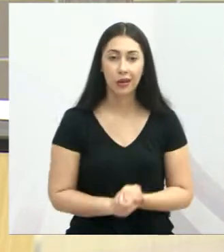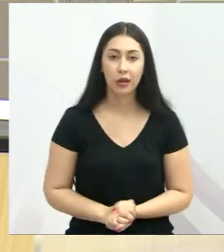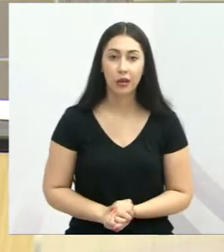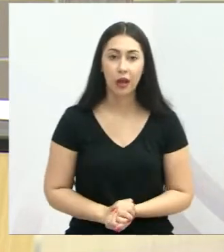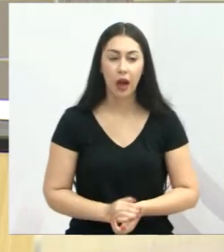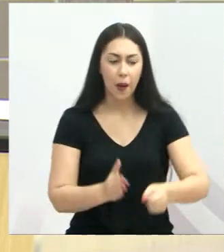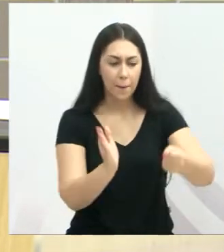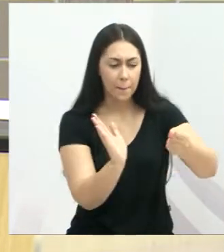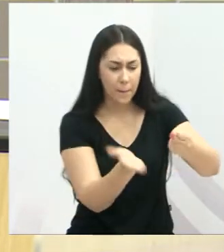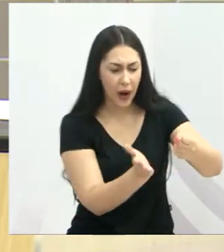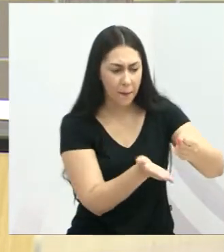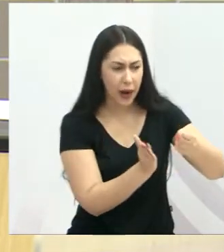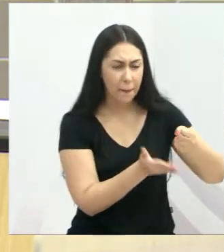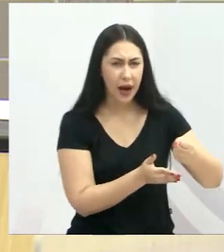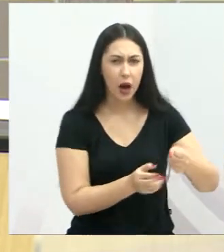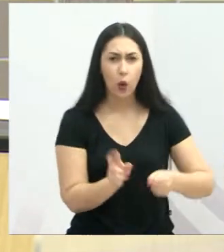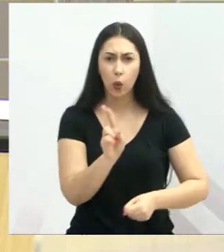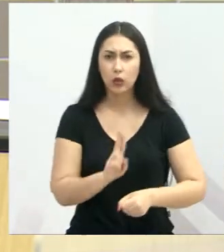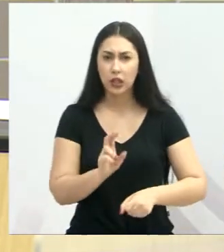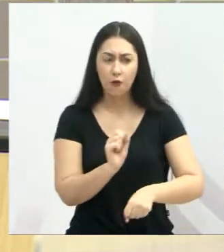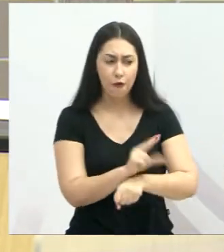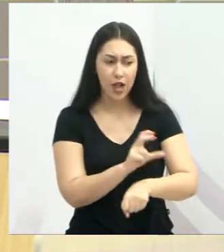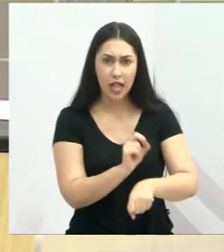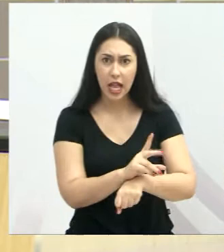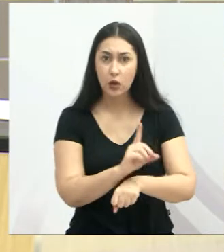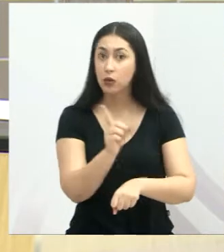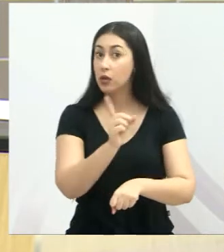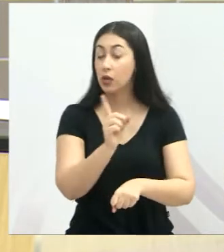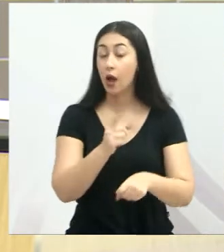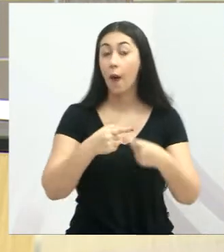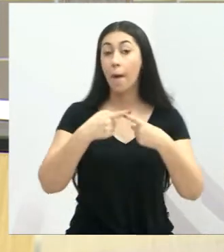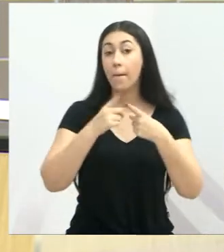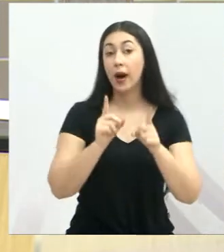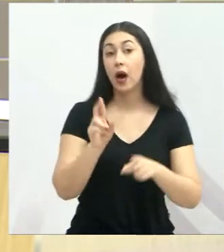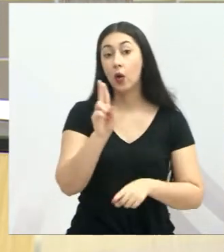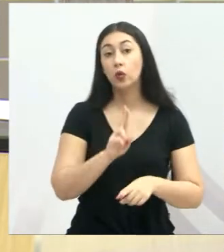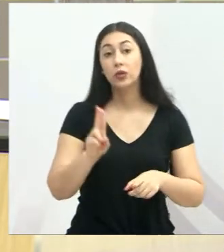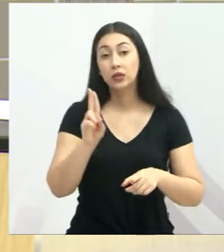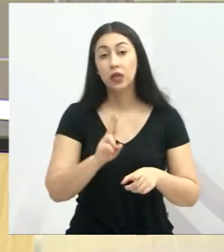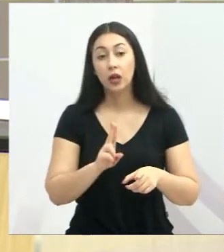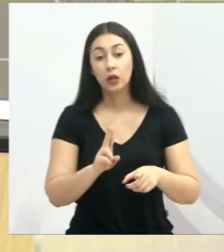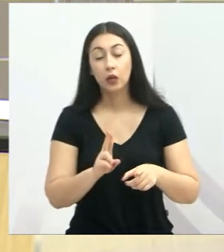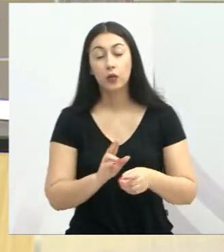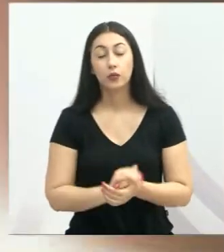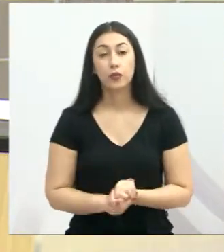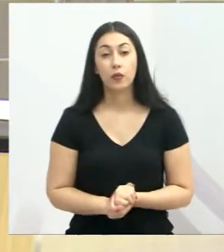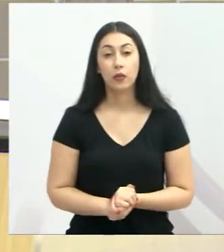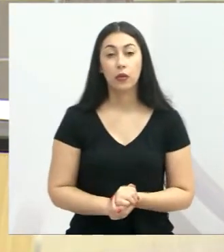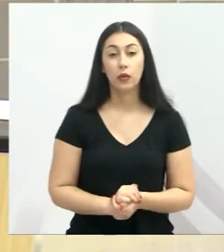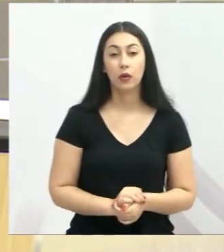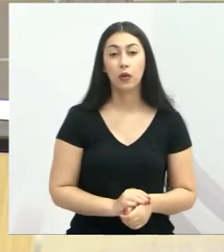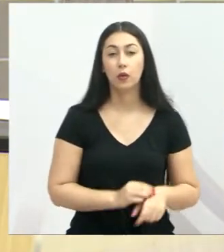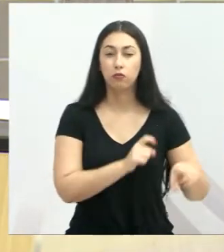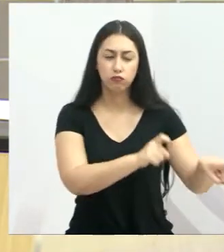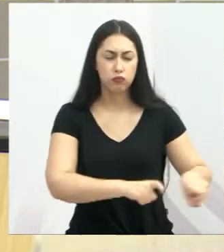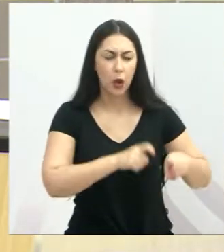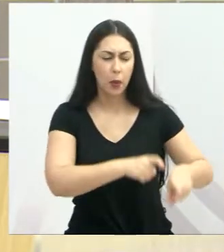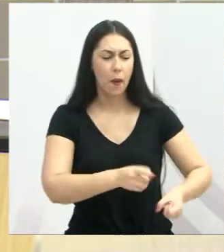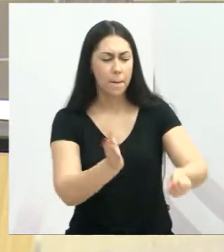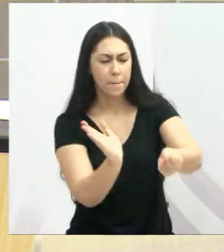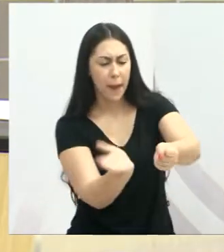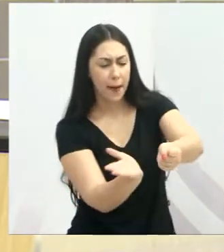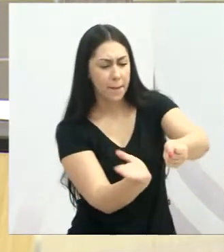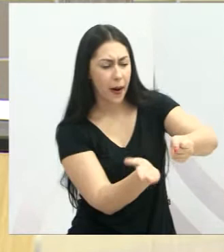a capina através de herbicidas, e sim por um método de uma máquina de capina elétrica, aplicada nas guias, sarjetas, vias de calçamento,